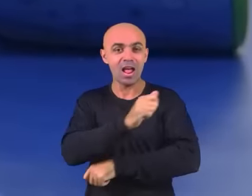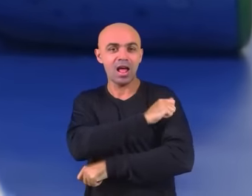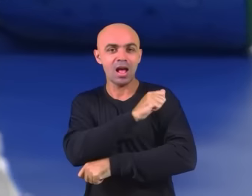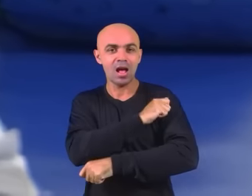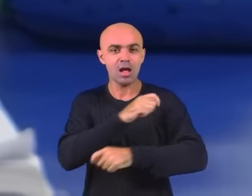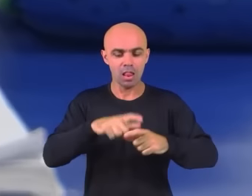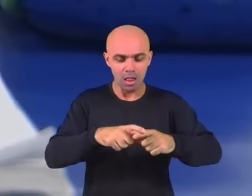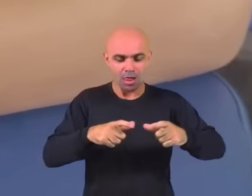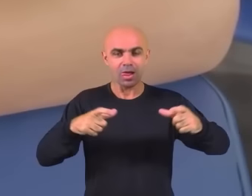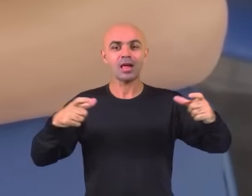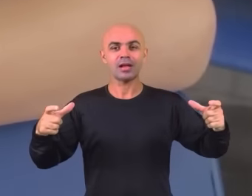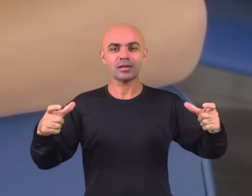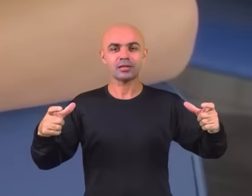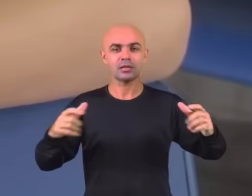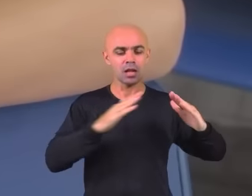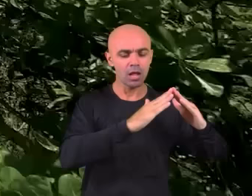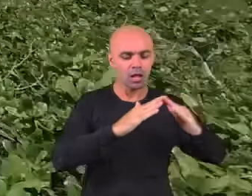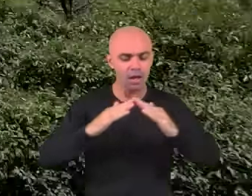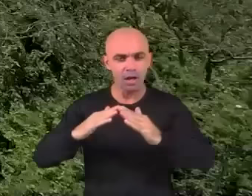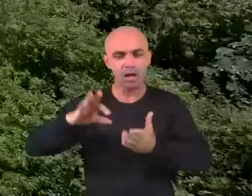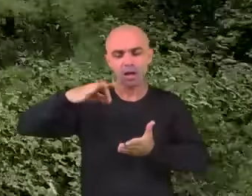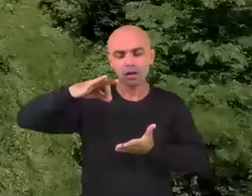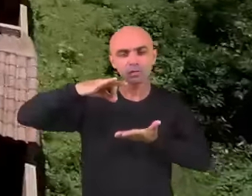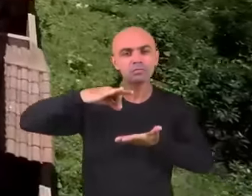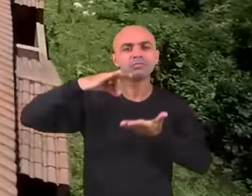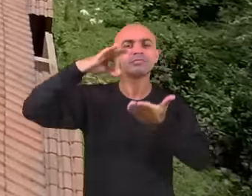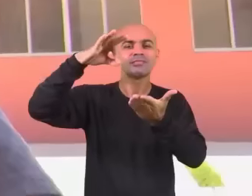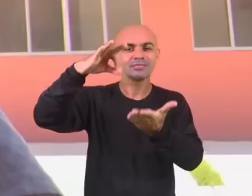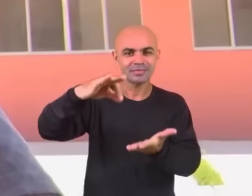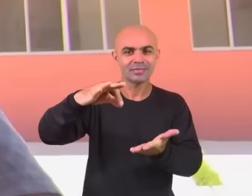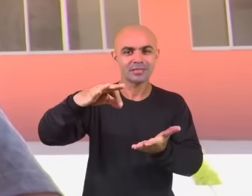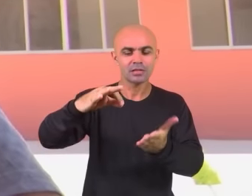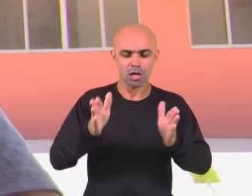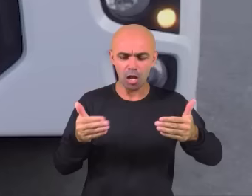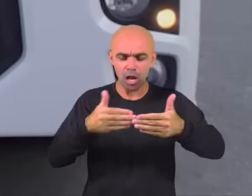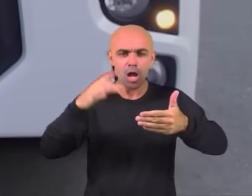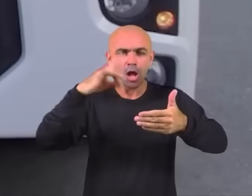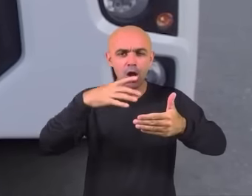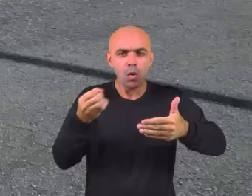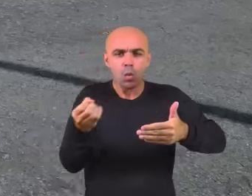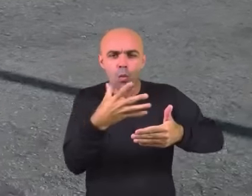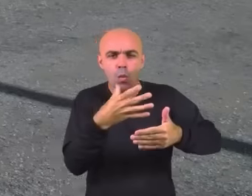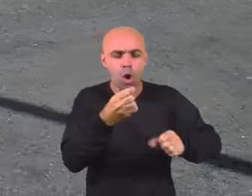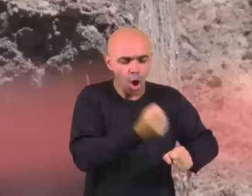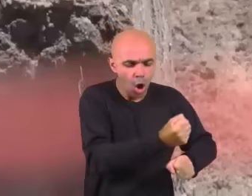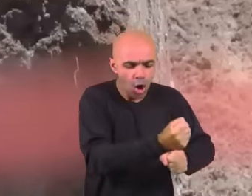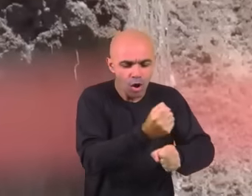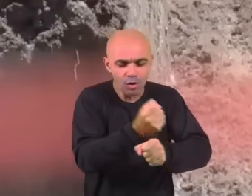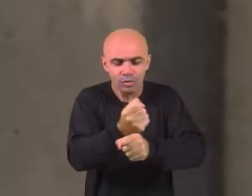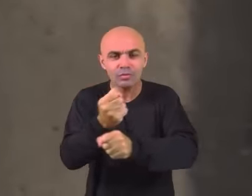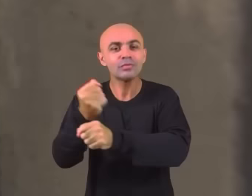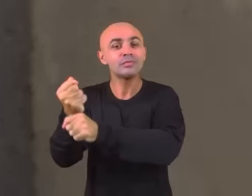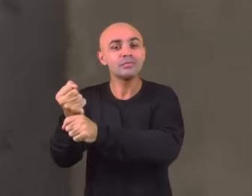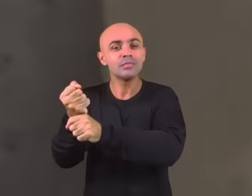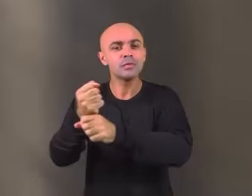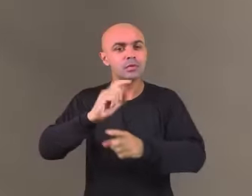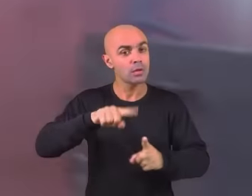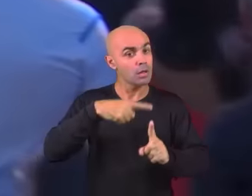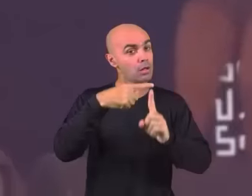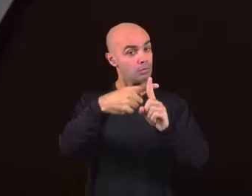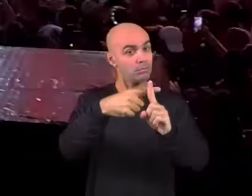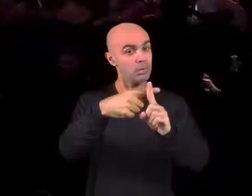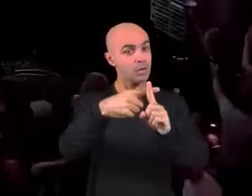municipais e criação de mais vagas para alunos, entrega de unidades habitacionais, novos ecopontos e obras de